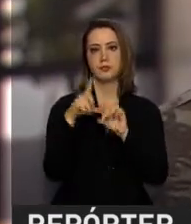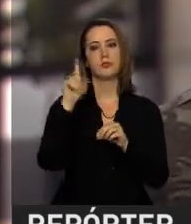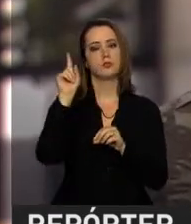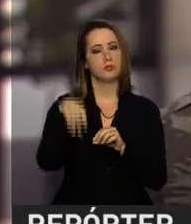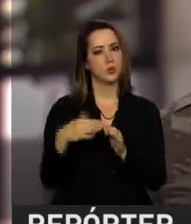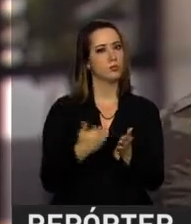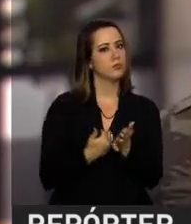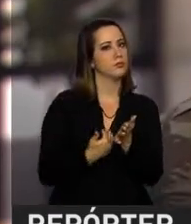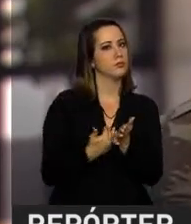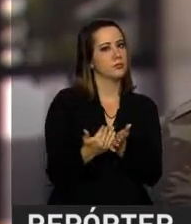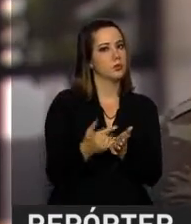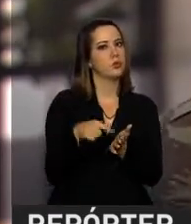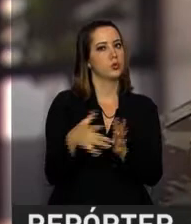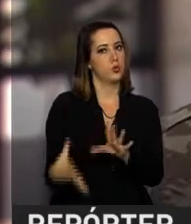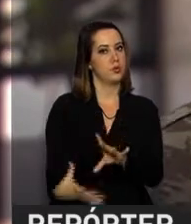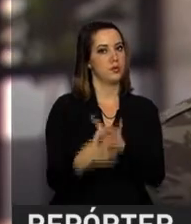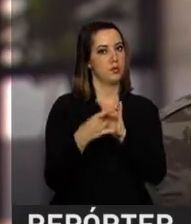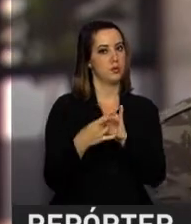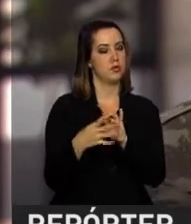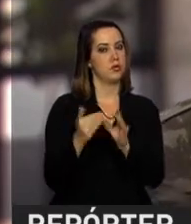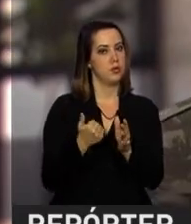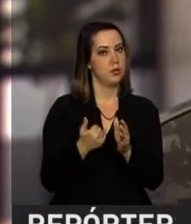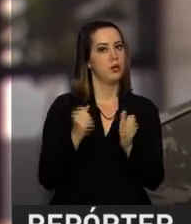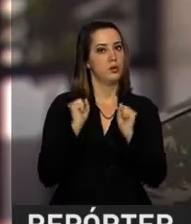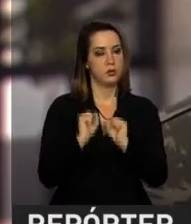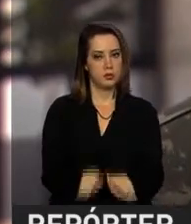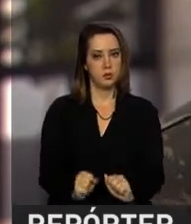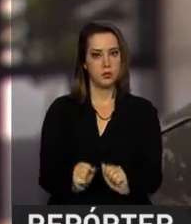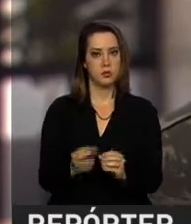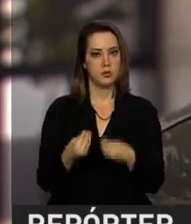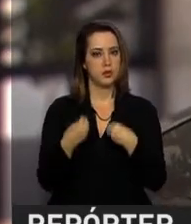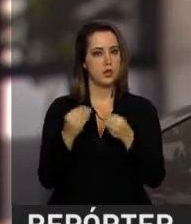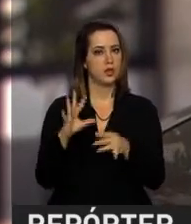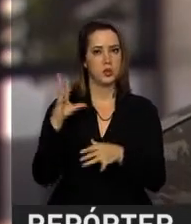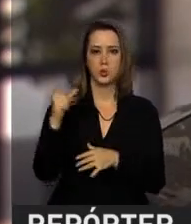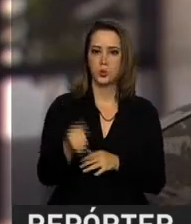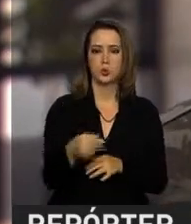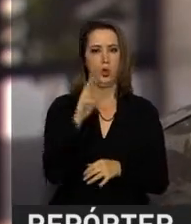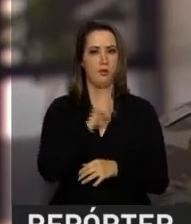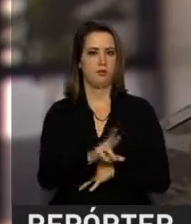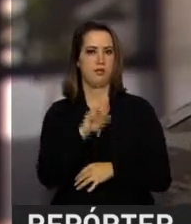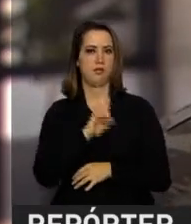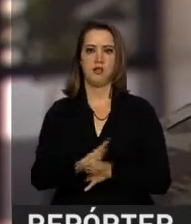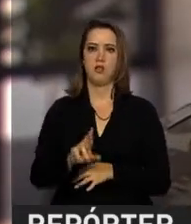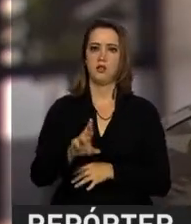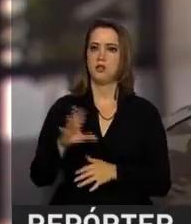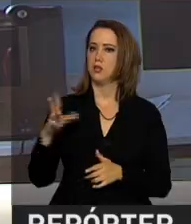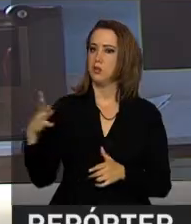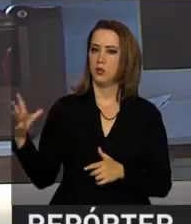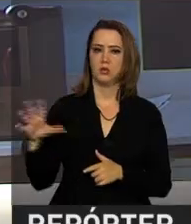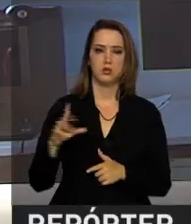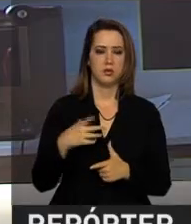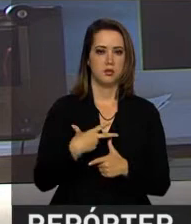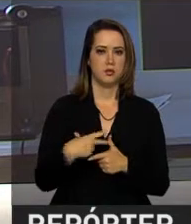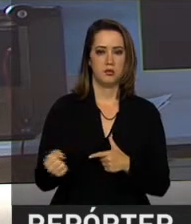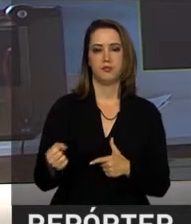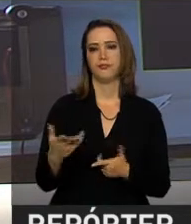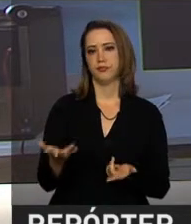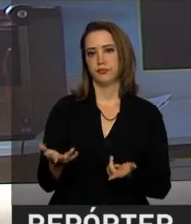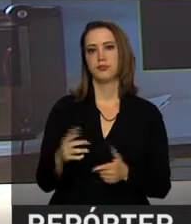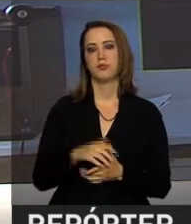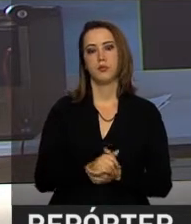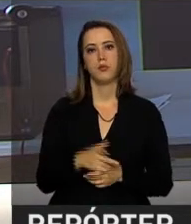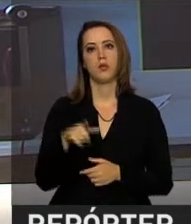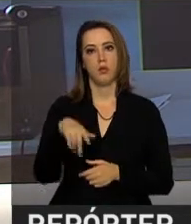desde o início essa integração nos permite dar todas as respostas necessárias para a solução do problema segurança